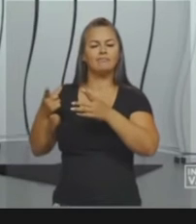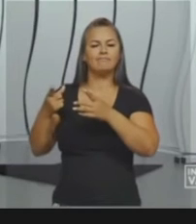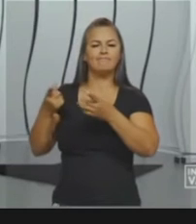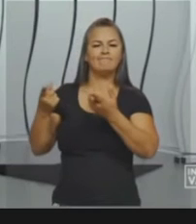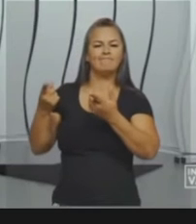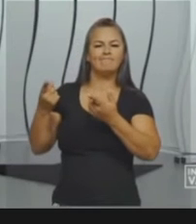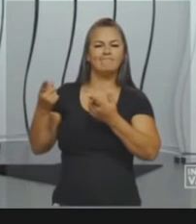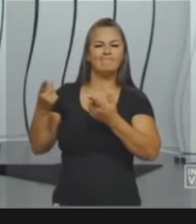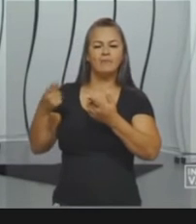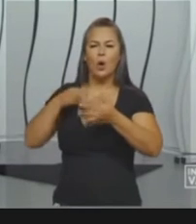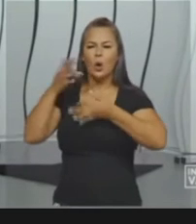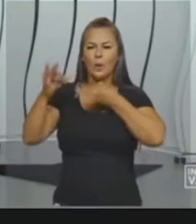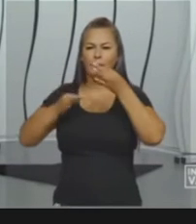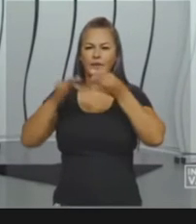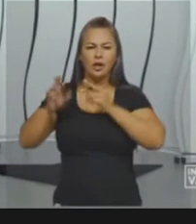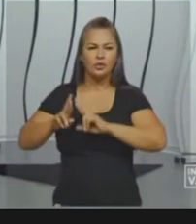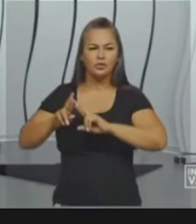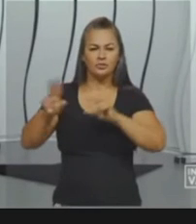aí